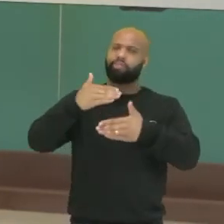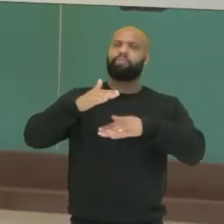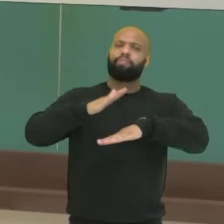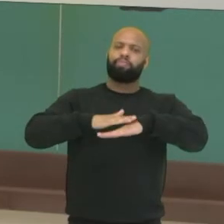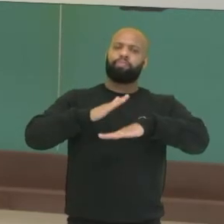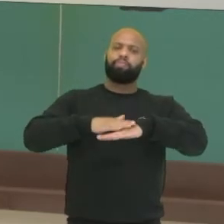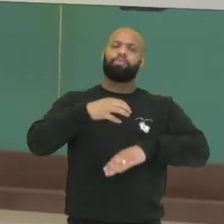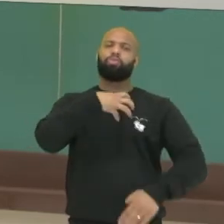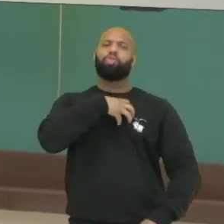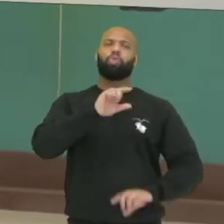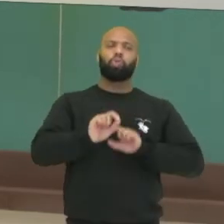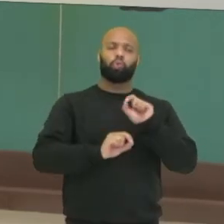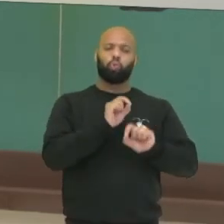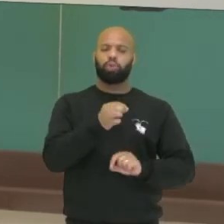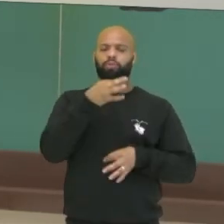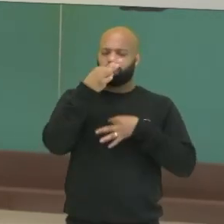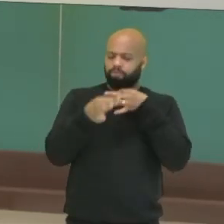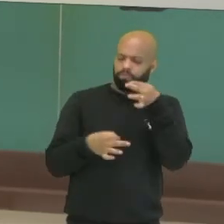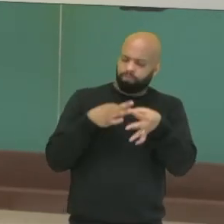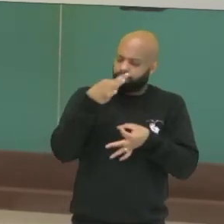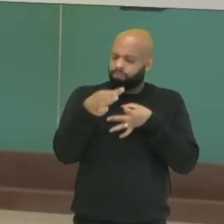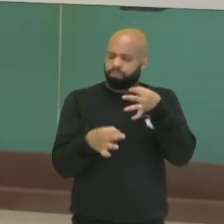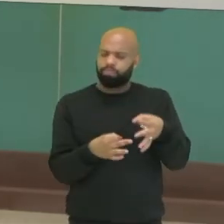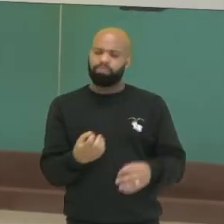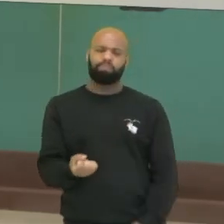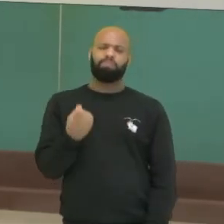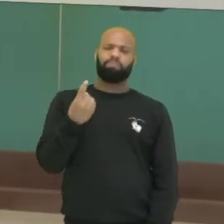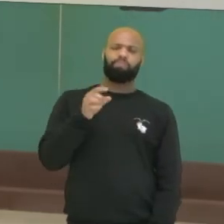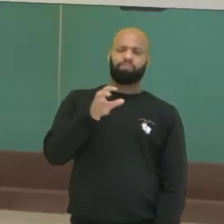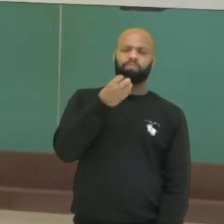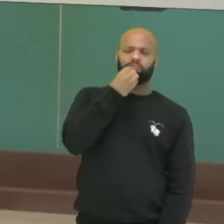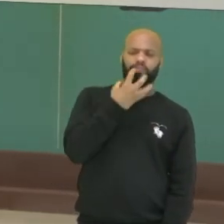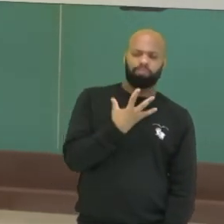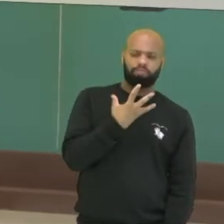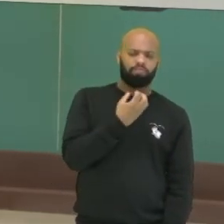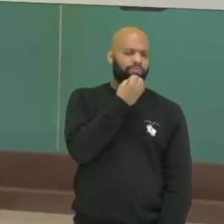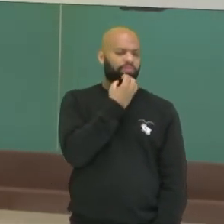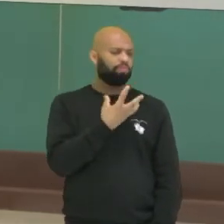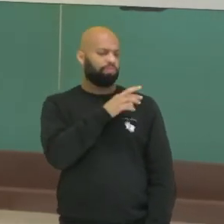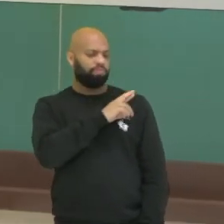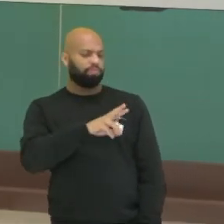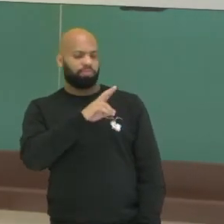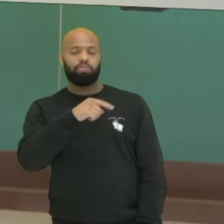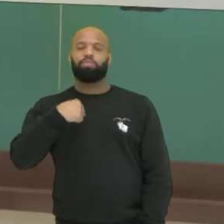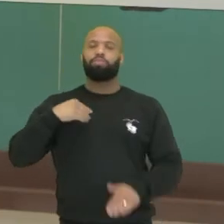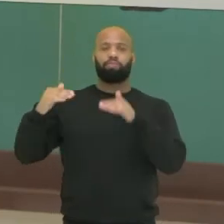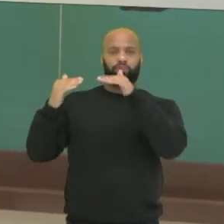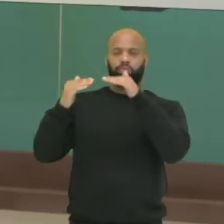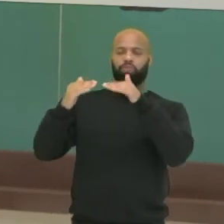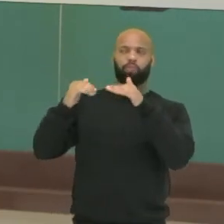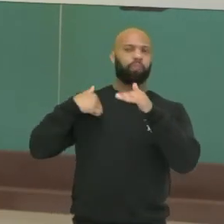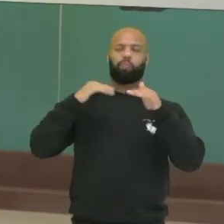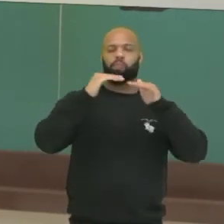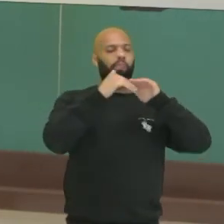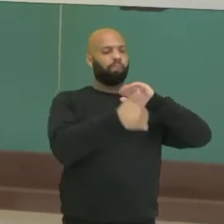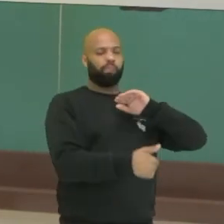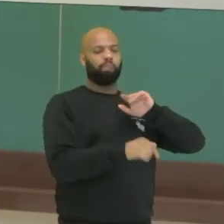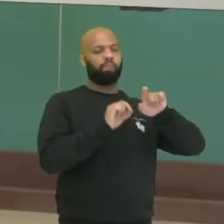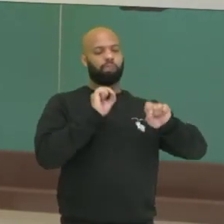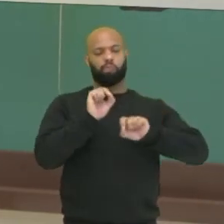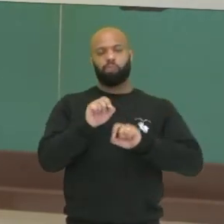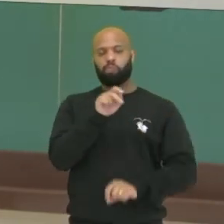senso o seu senso crítico, para perceber, poxa, isso é bom, isso não é, olha, eu concordo com o professor, não concordo com o